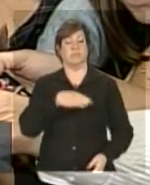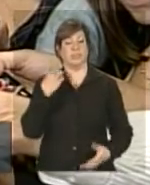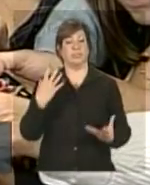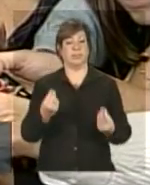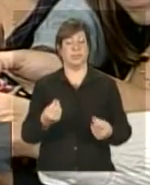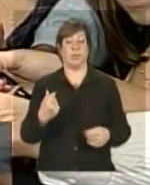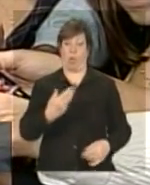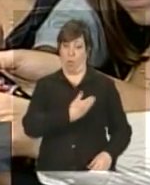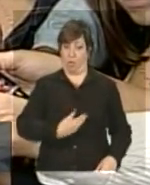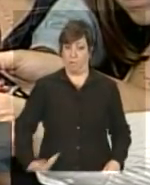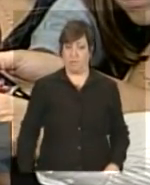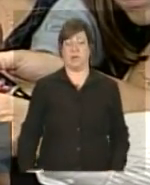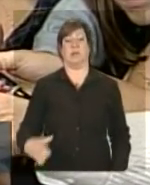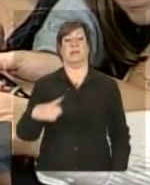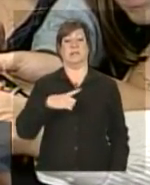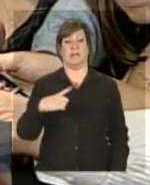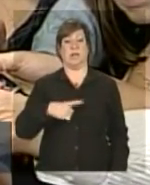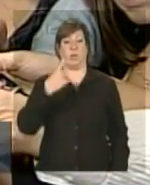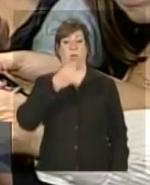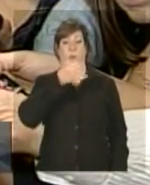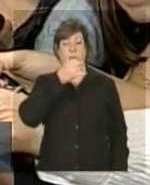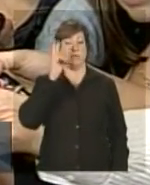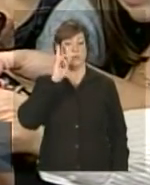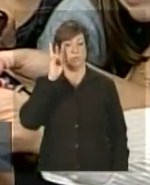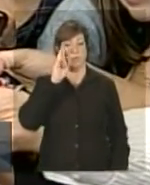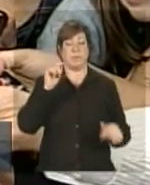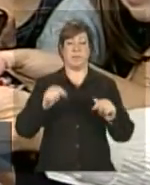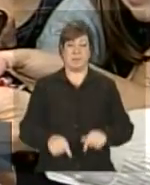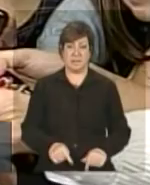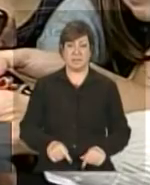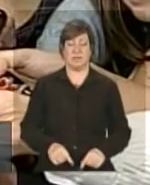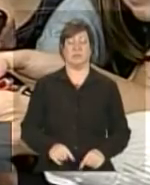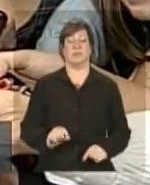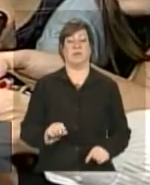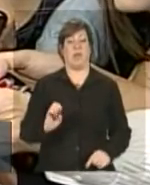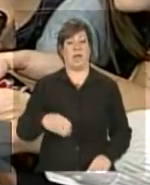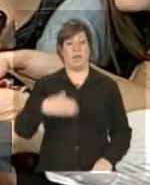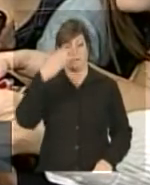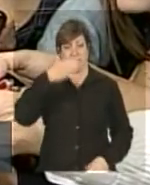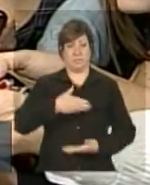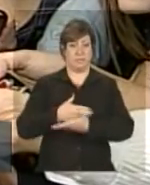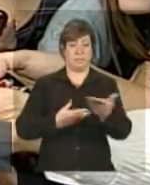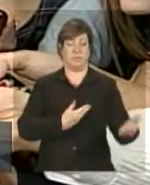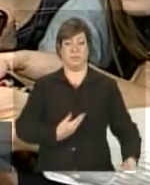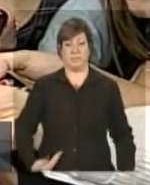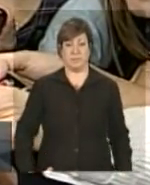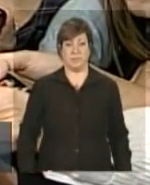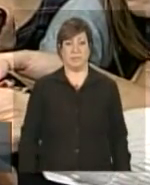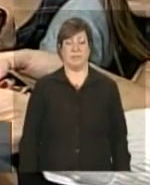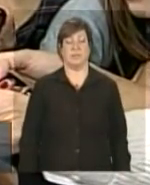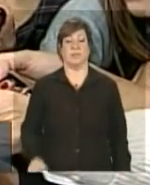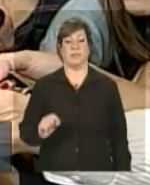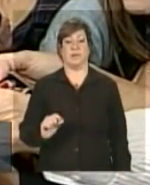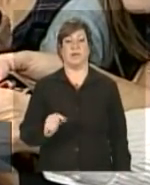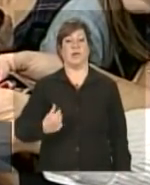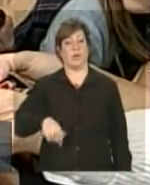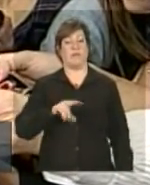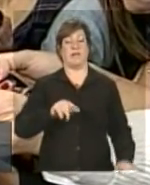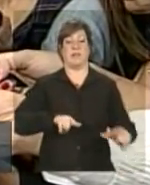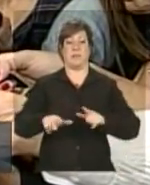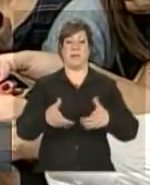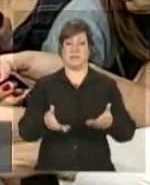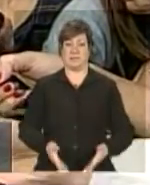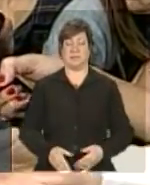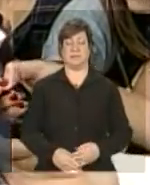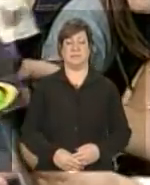governo tem uma posição em relação a isso, e que é pública, e nós vamos trabalhar nesse